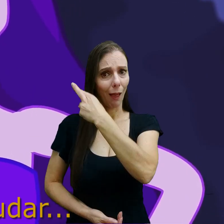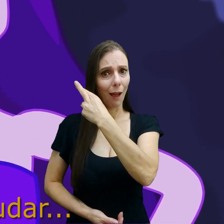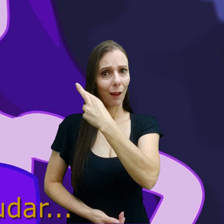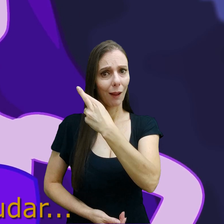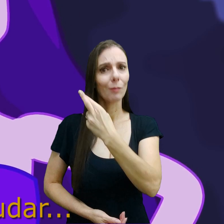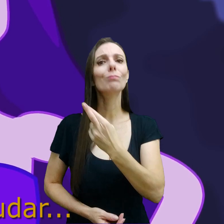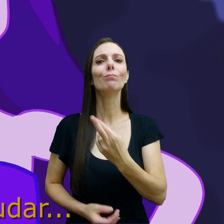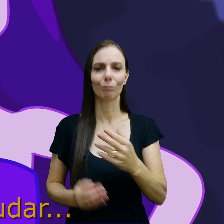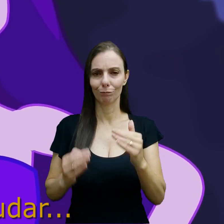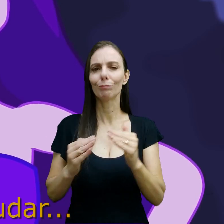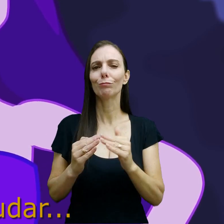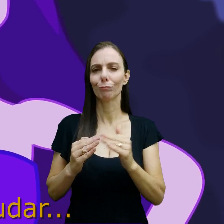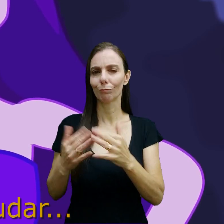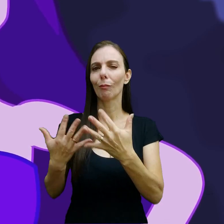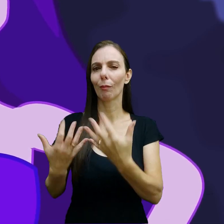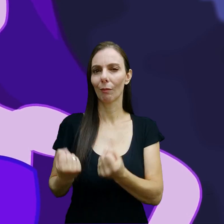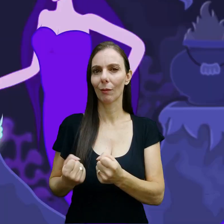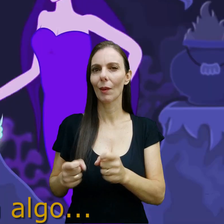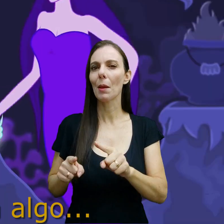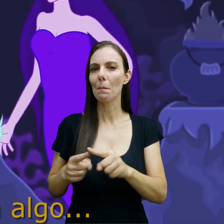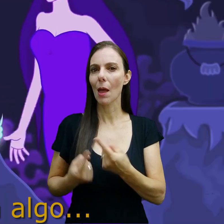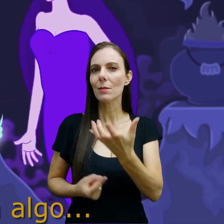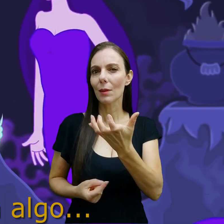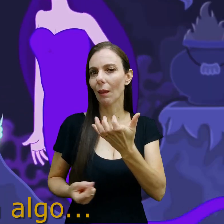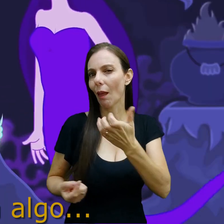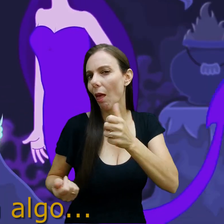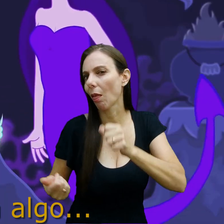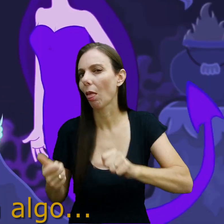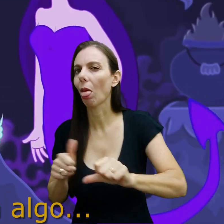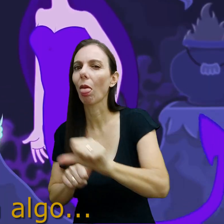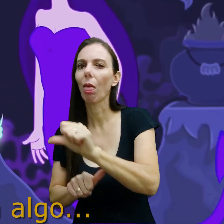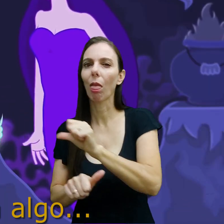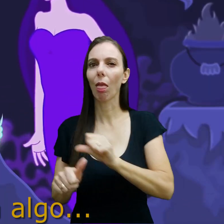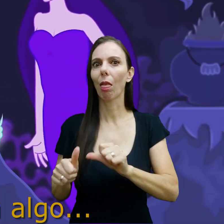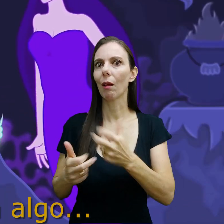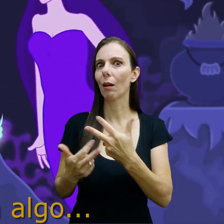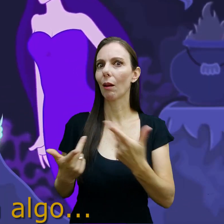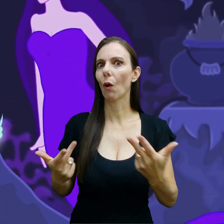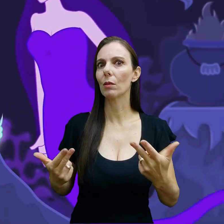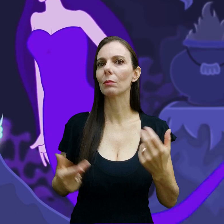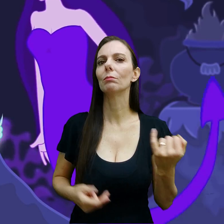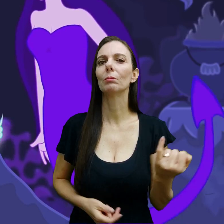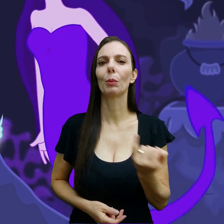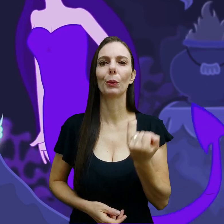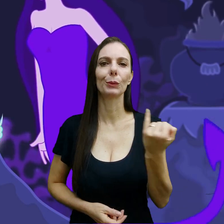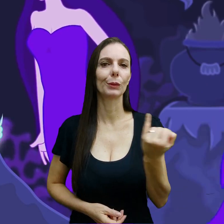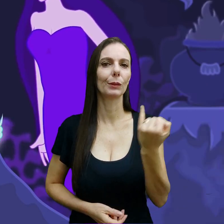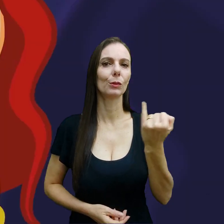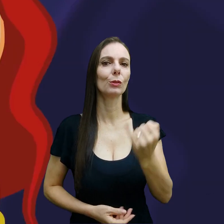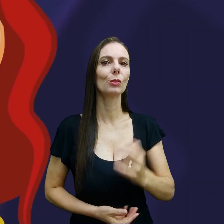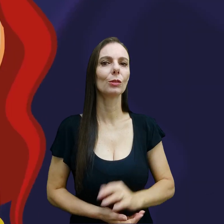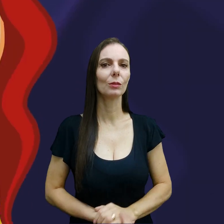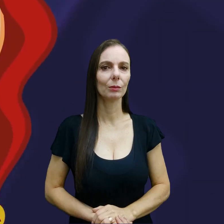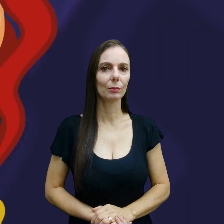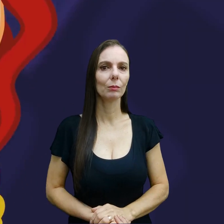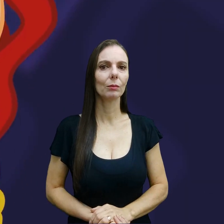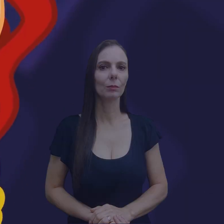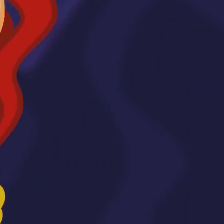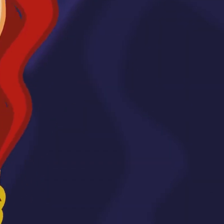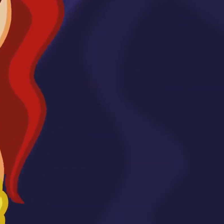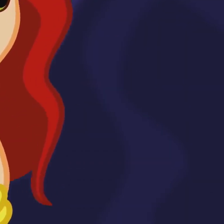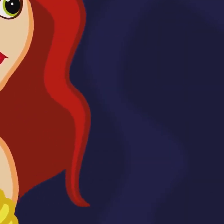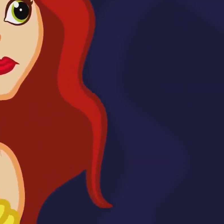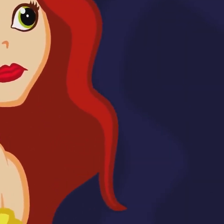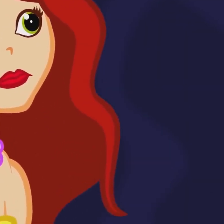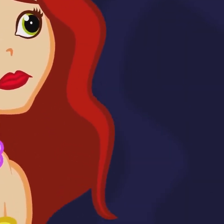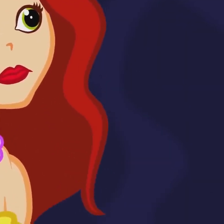Naga concordou em ajudar, mas em troca ela queria algo. Algo muito valioso.